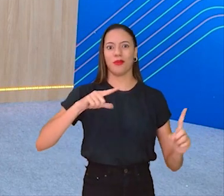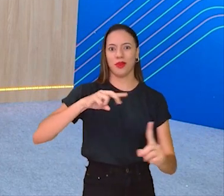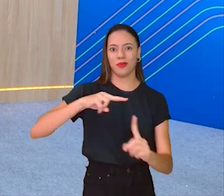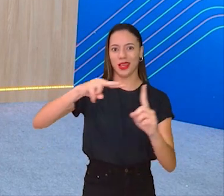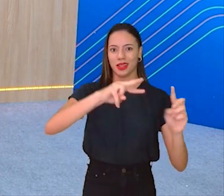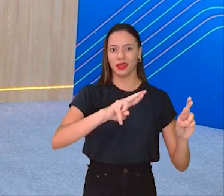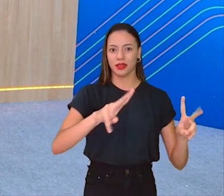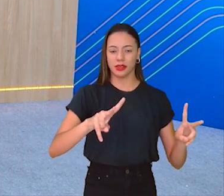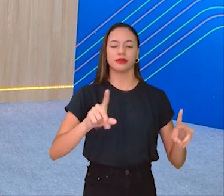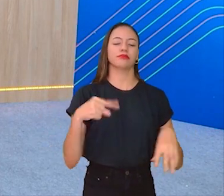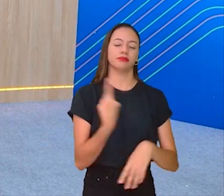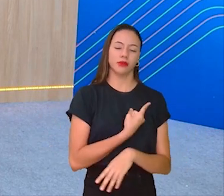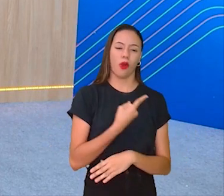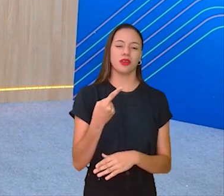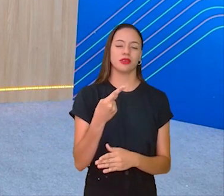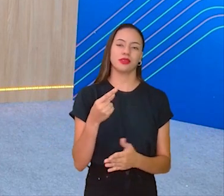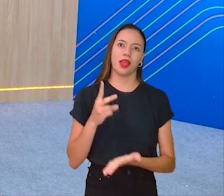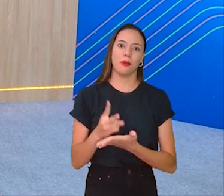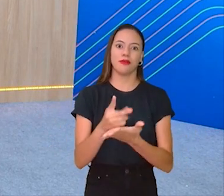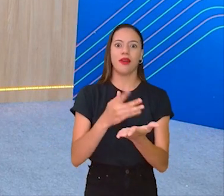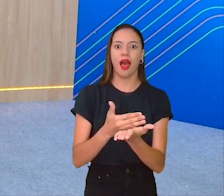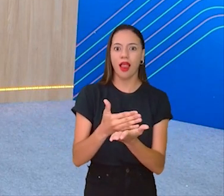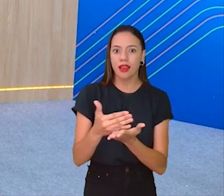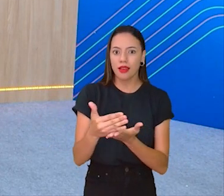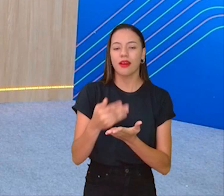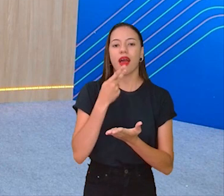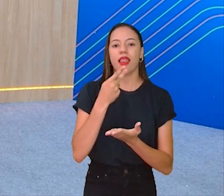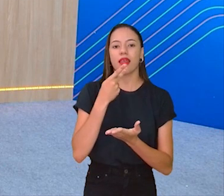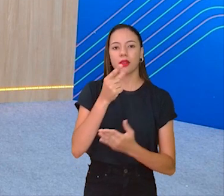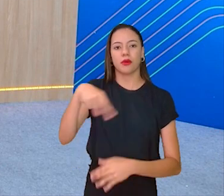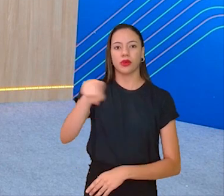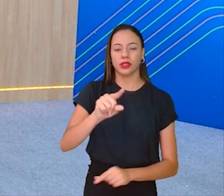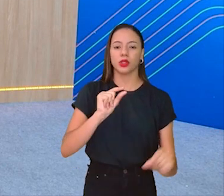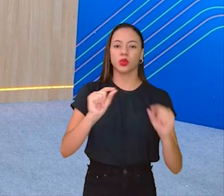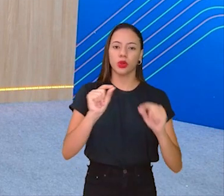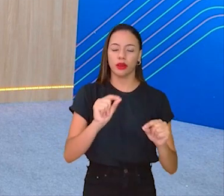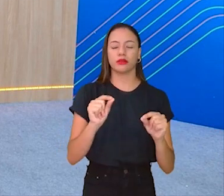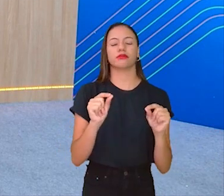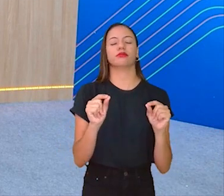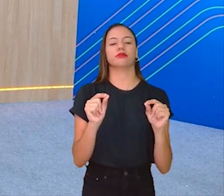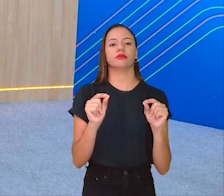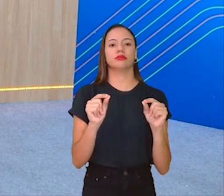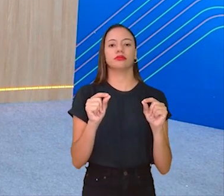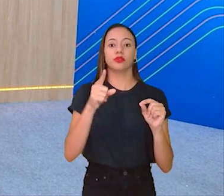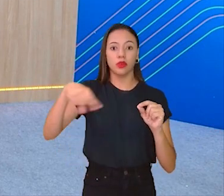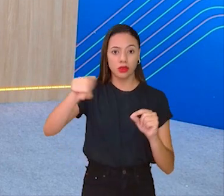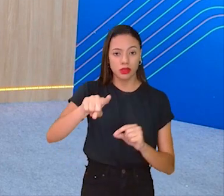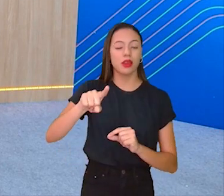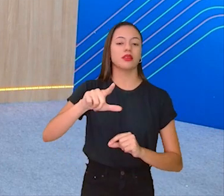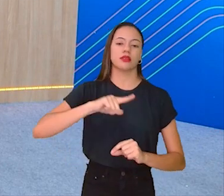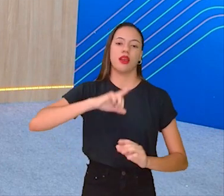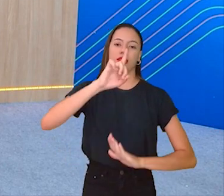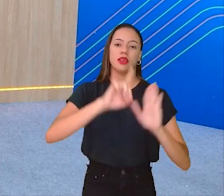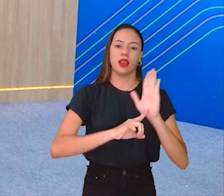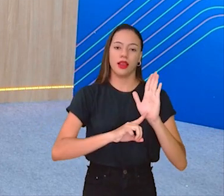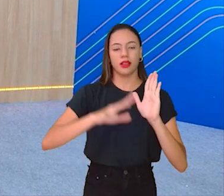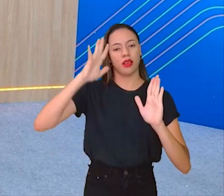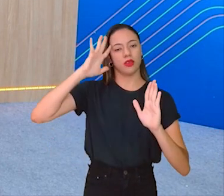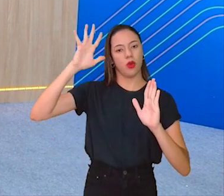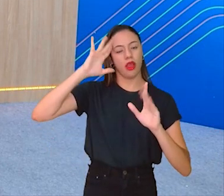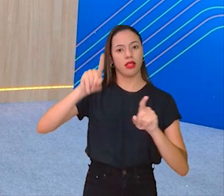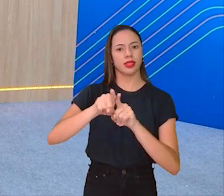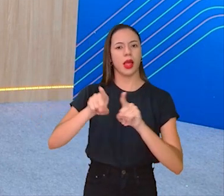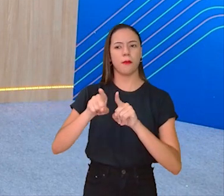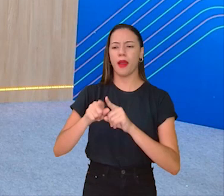dessa nossa caminhada, dessa nossa jornada você tem direito sim a sonhar. E você tem direito sim a batalhar